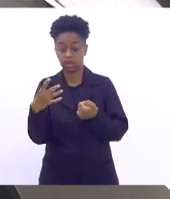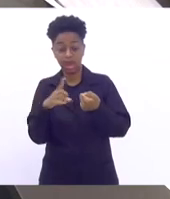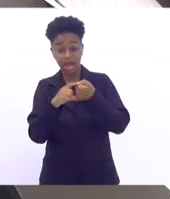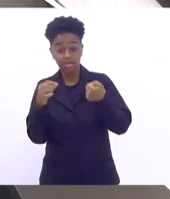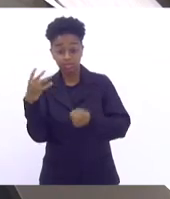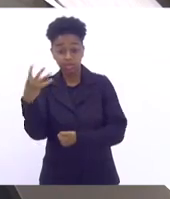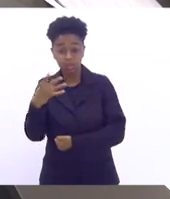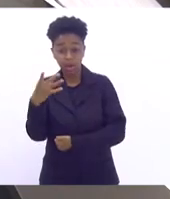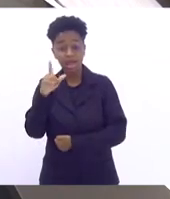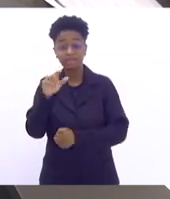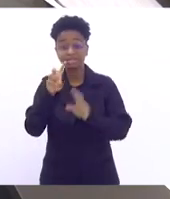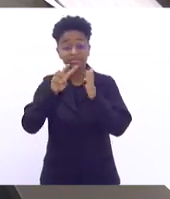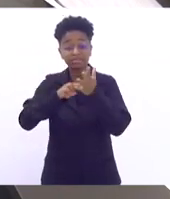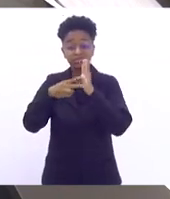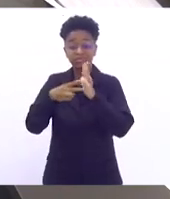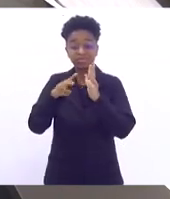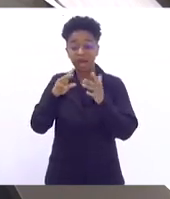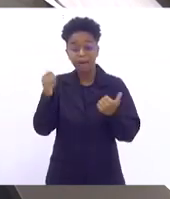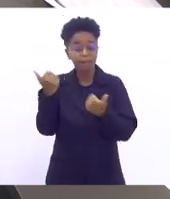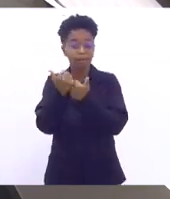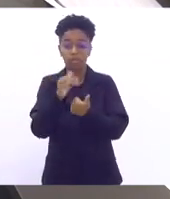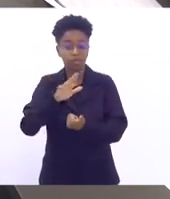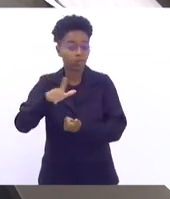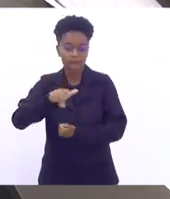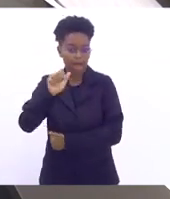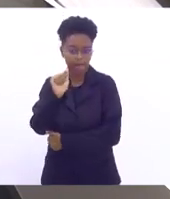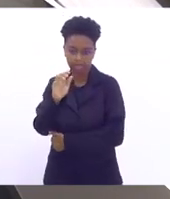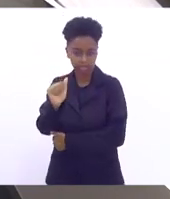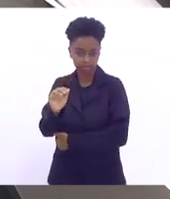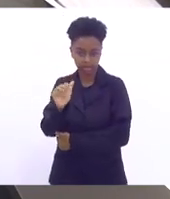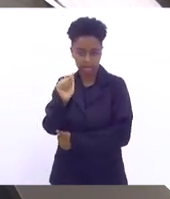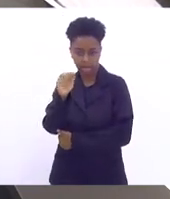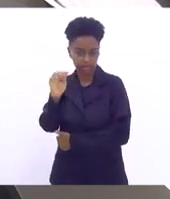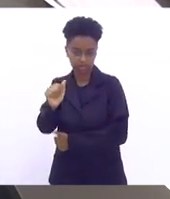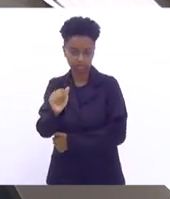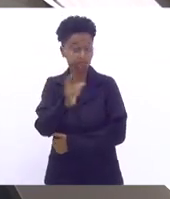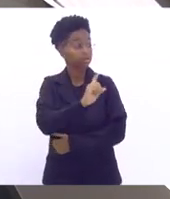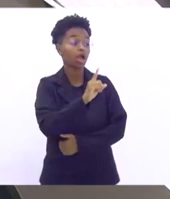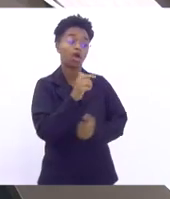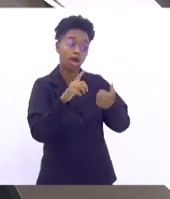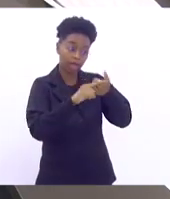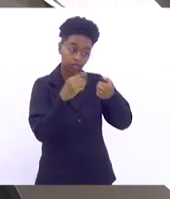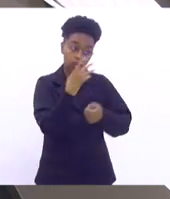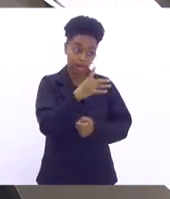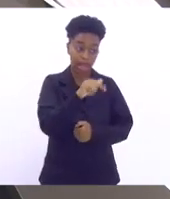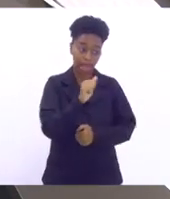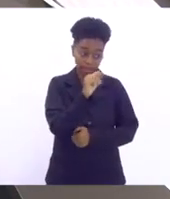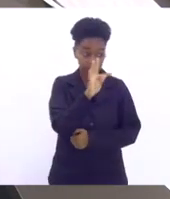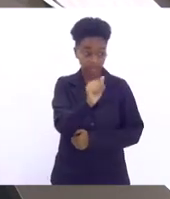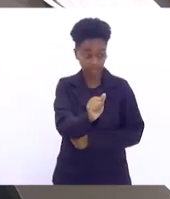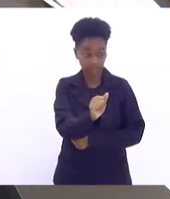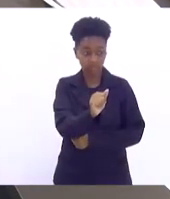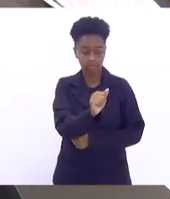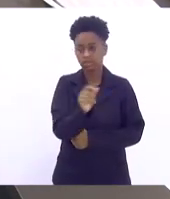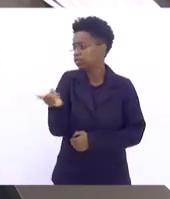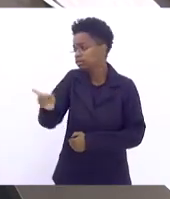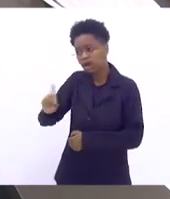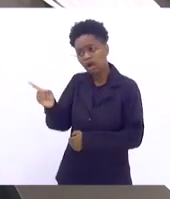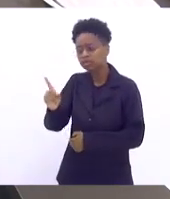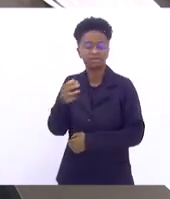4º é do apoiamento não é da ata não artigo quarto é data o artigo quarto é da